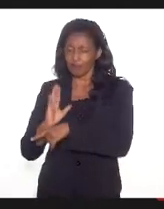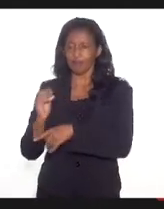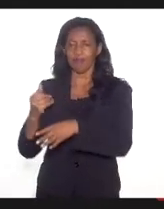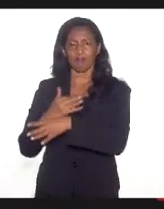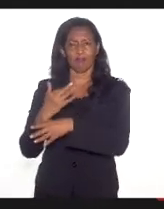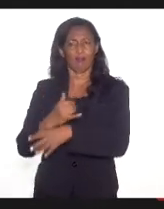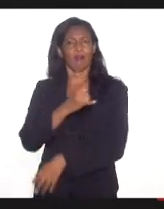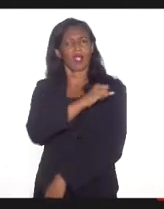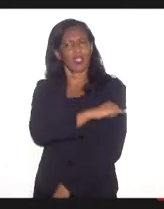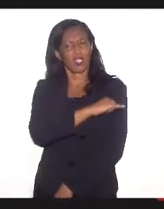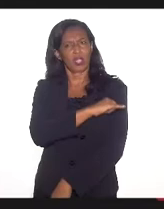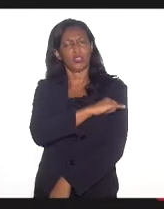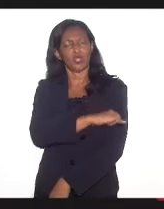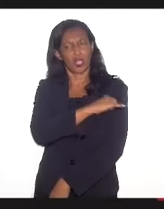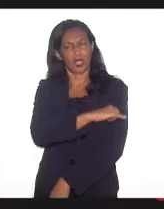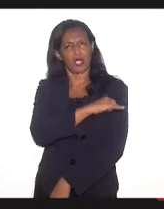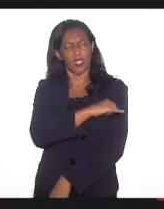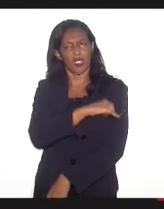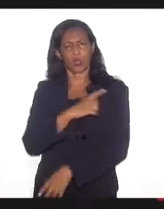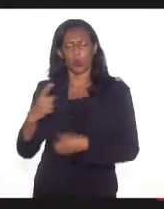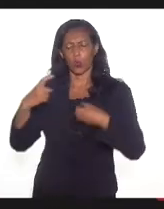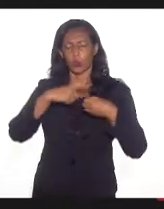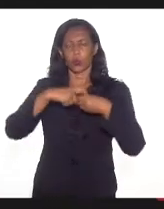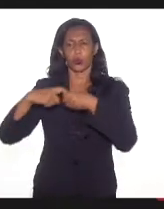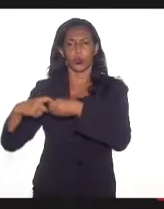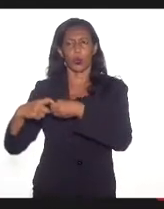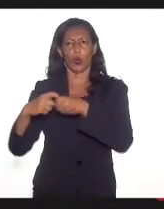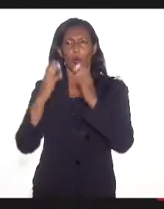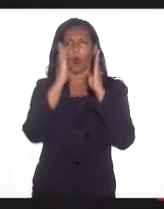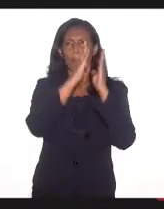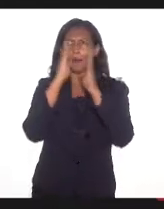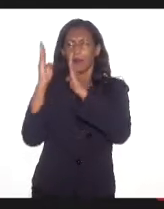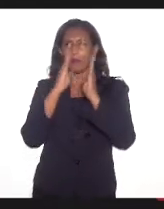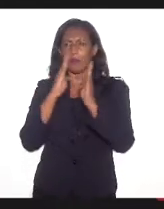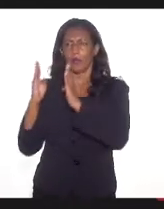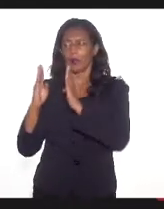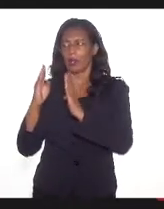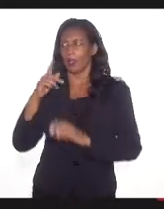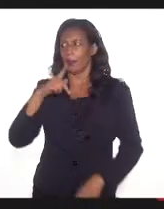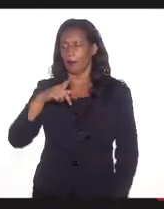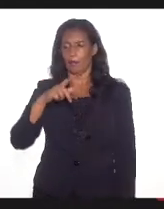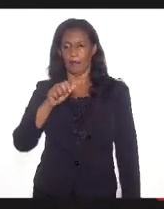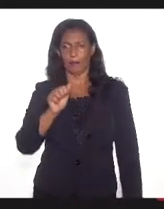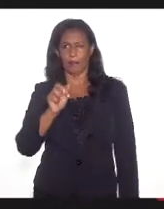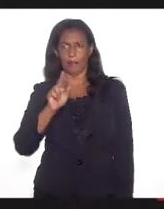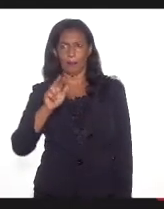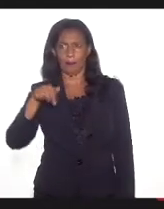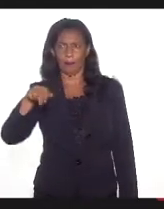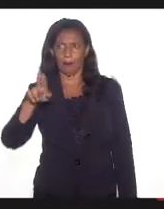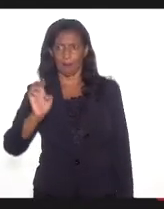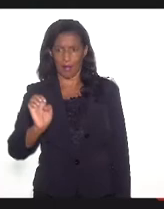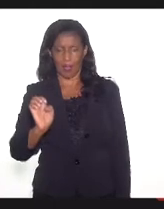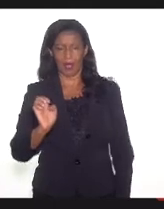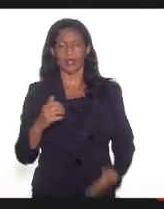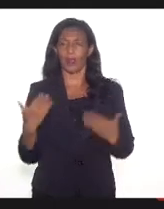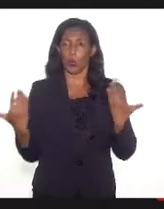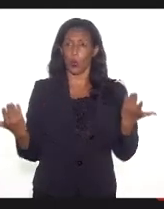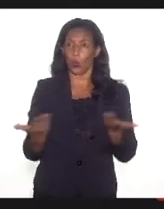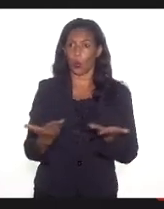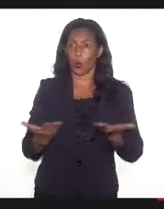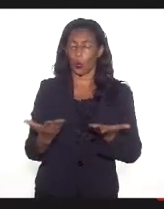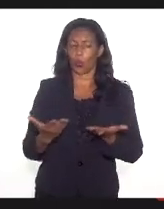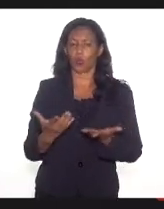cidade do Rio de Janeiro, ali numa parceria com a Biblioteca Parque. A gente que hoje